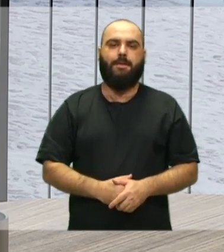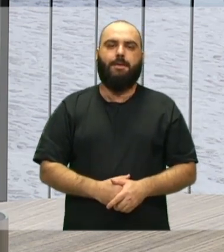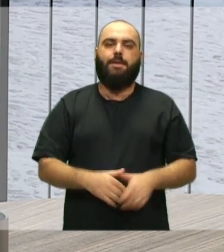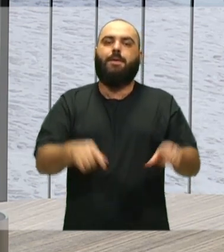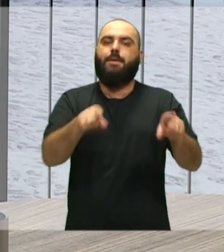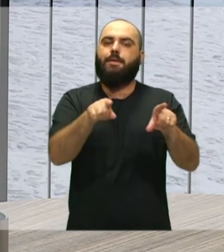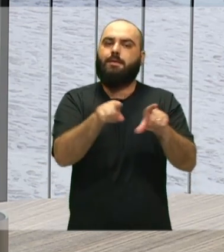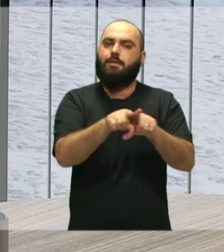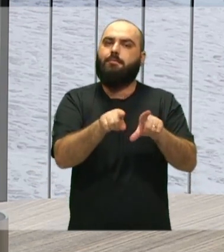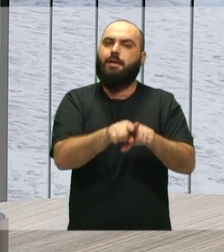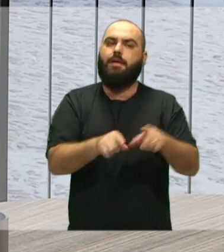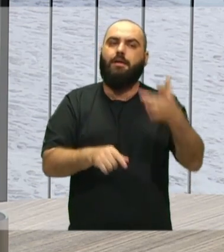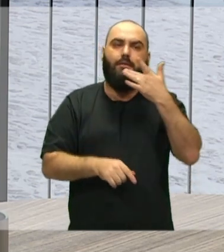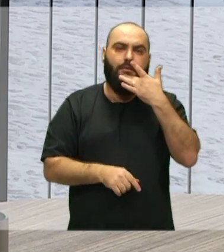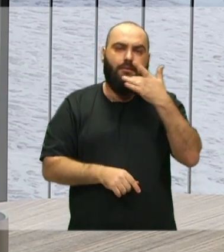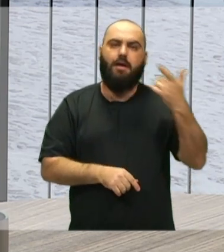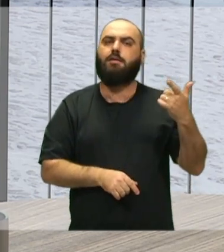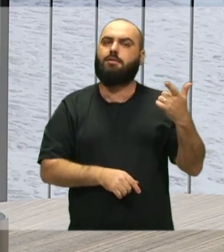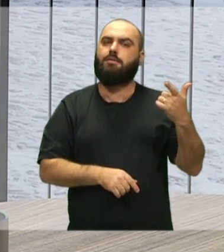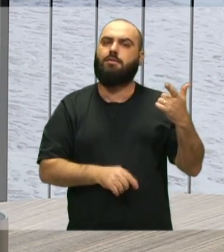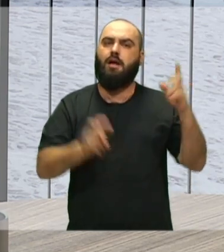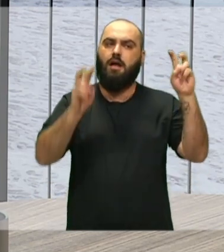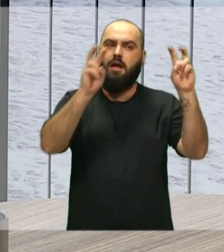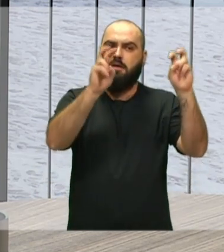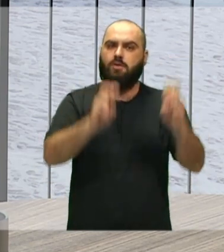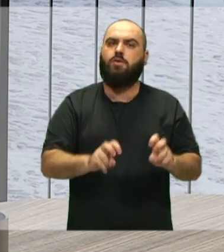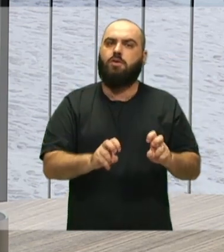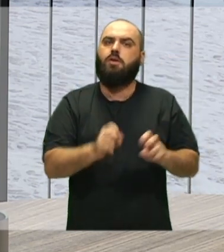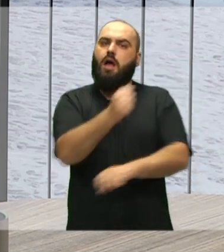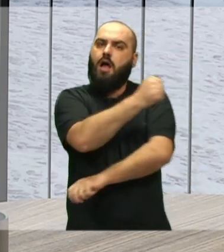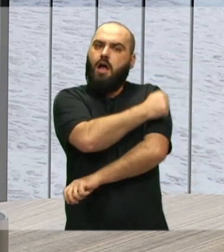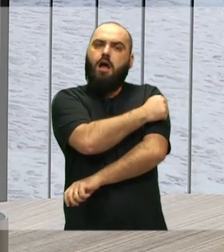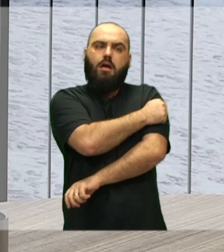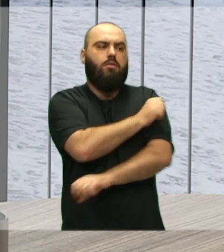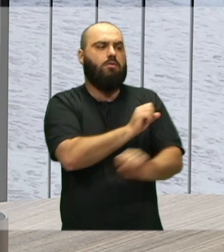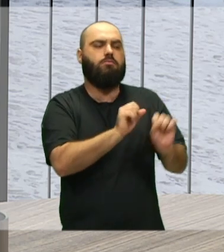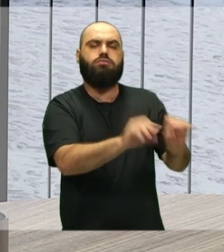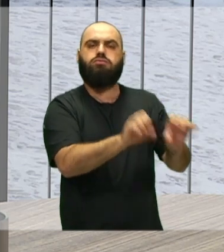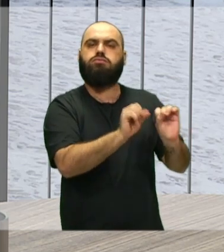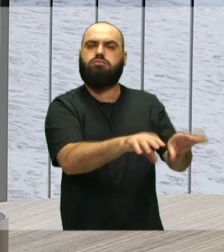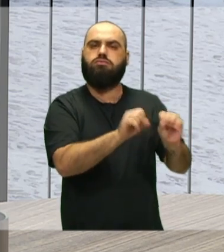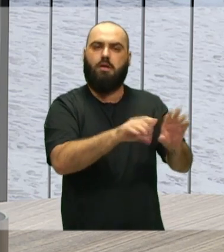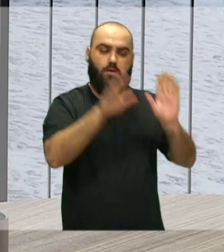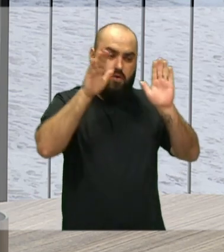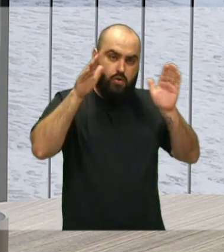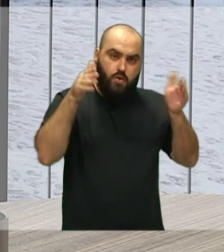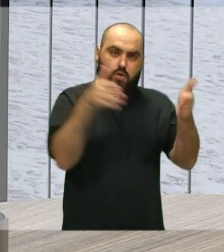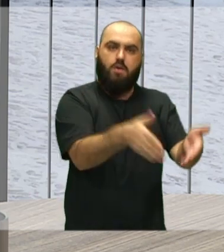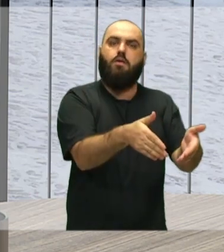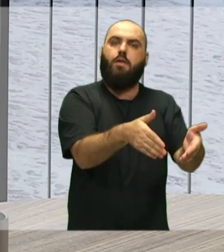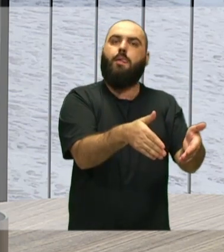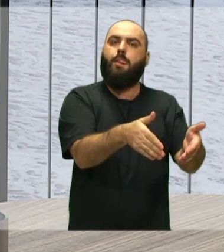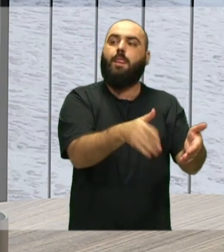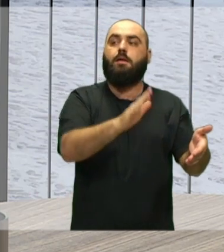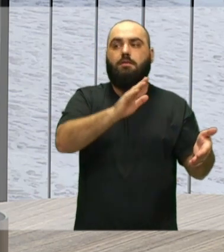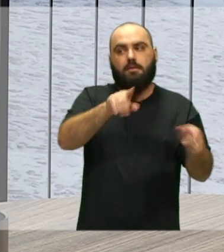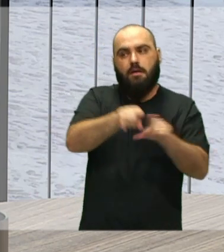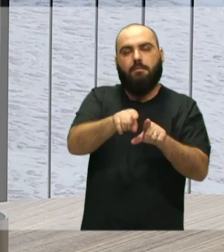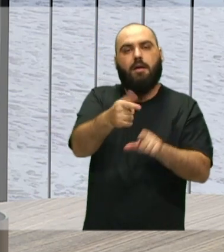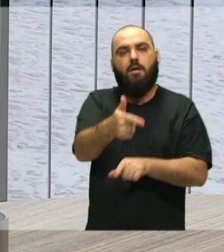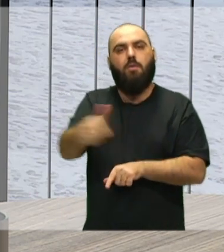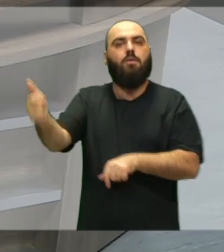facilidade de juntar esses temas e poder dar aula, ele também vai ser direcionado tanto para os operadores do direito